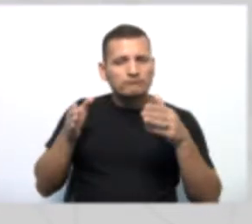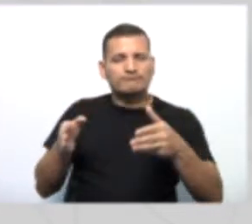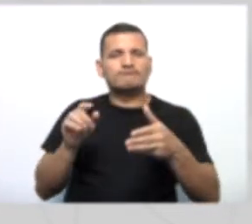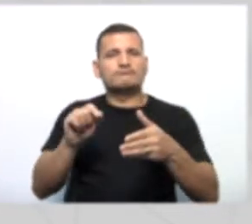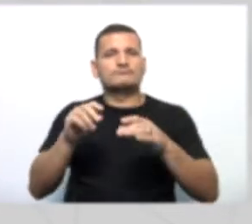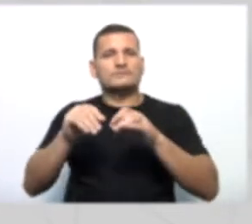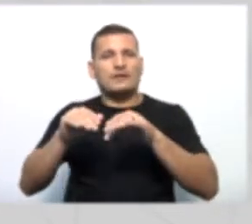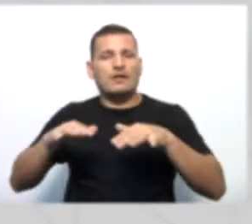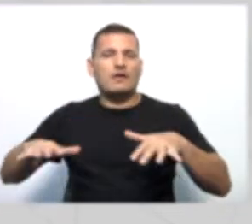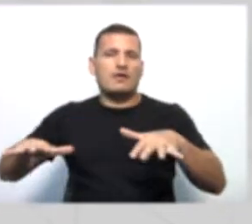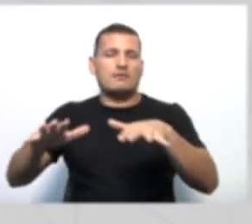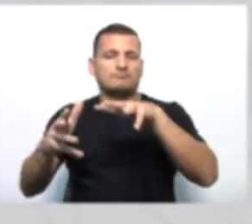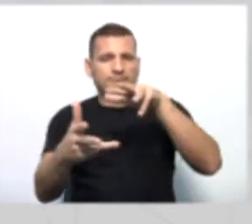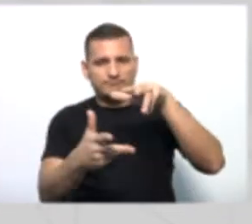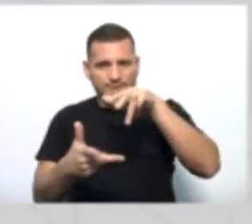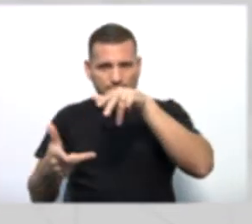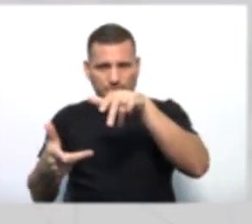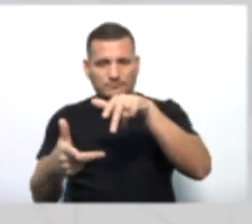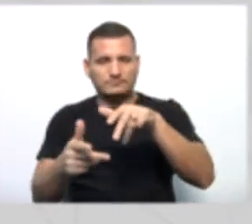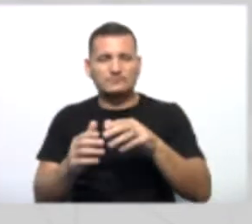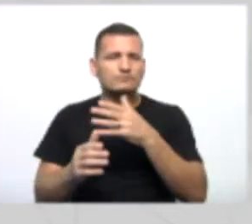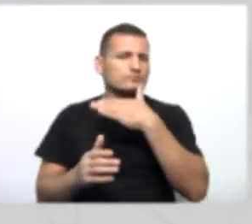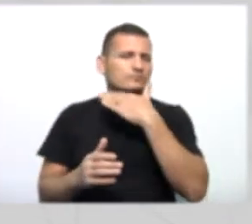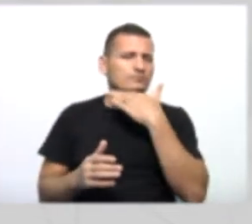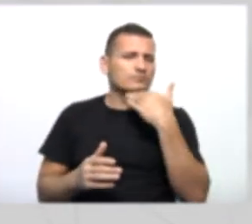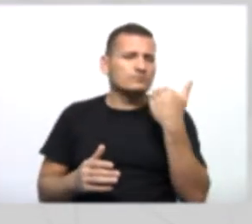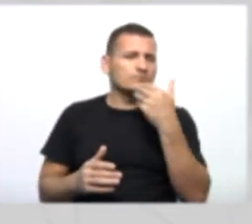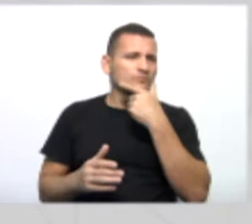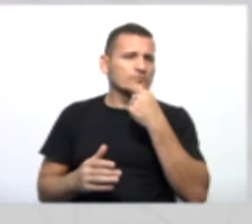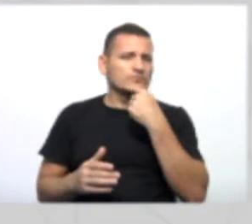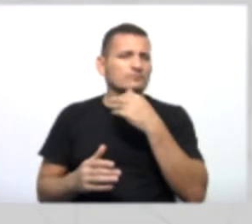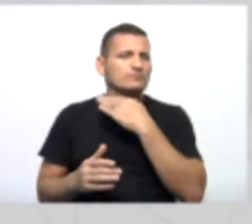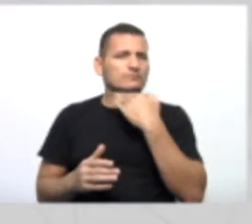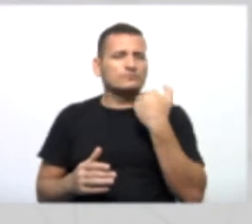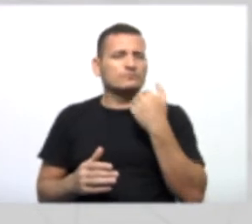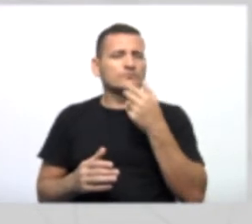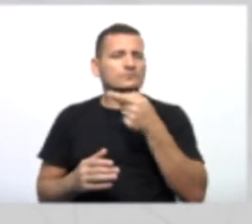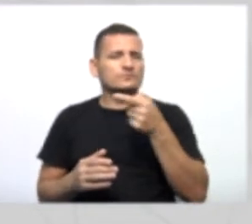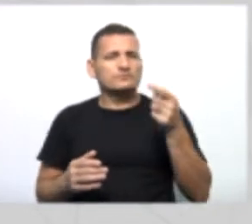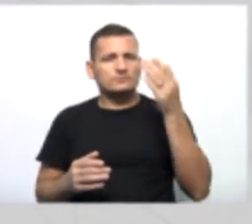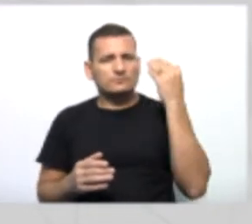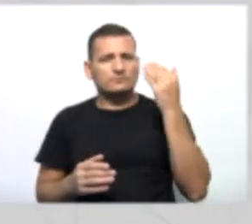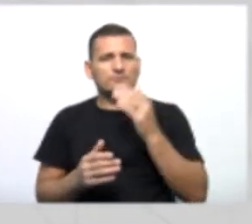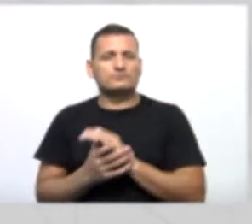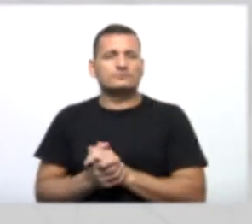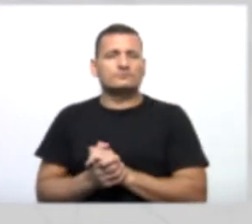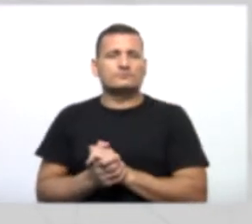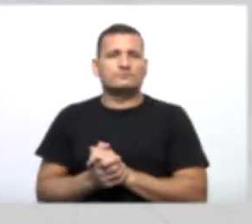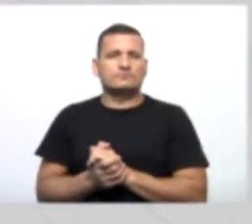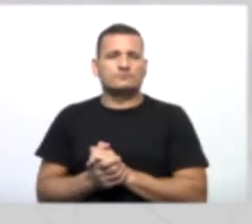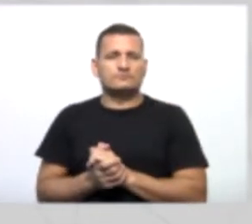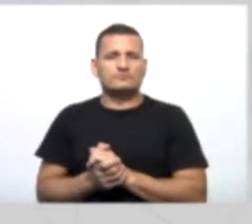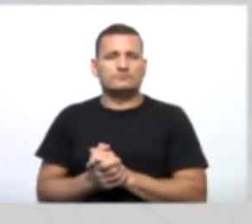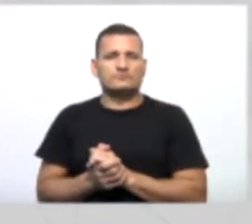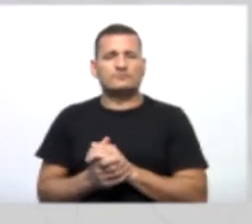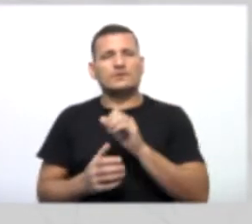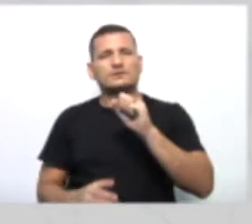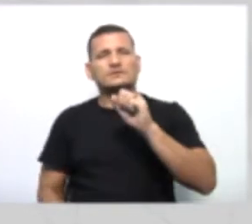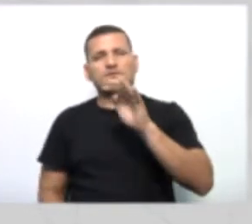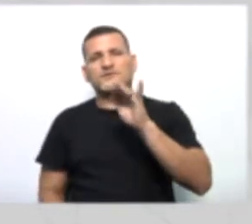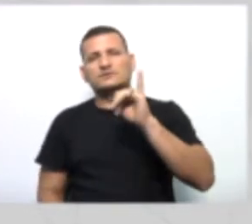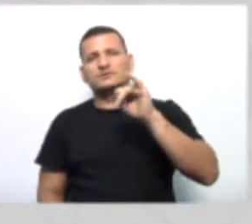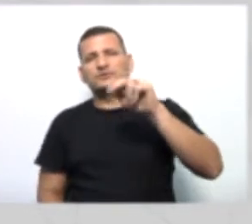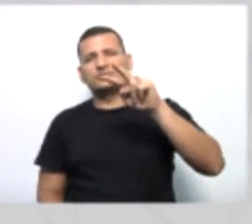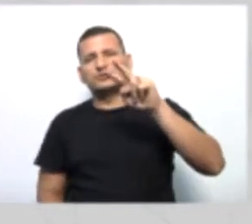Por enquanto, né? Aquele físico lá que morreu essa semana passada, não foi, professor? Stephen Hawking. Isso, Stephen Hawking, sei lá.